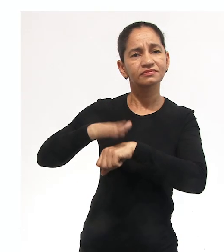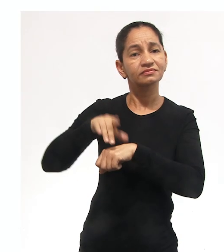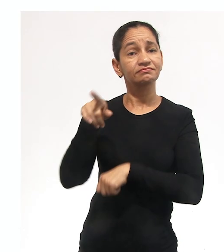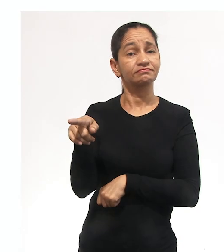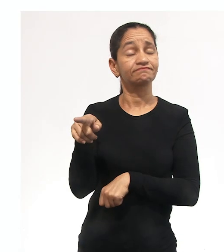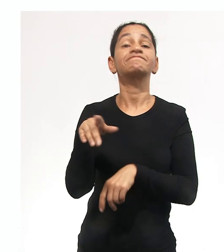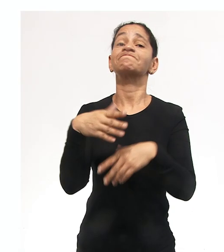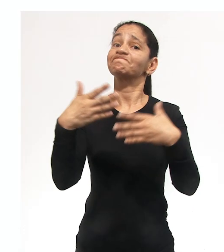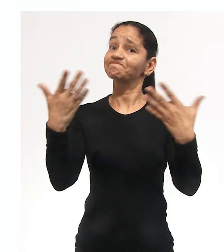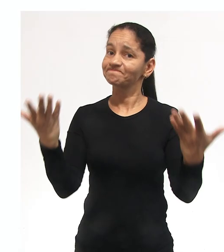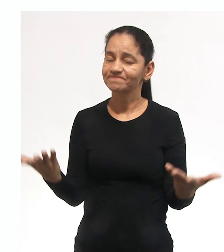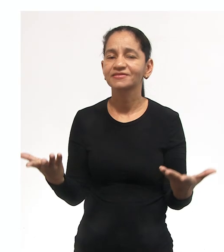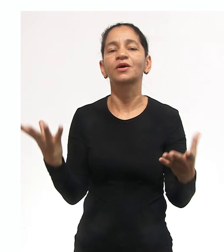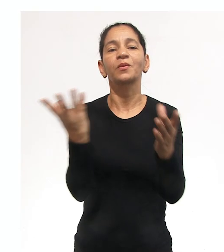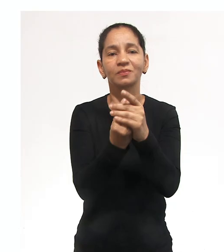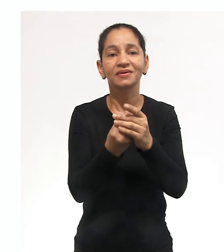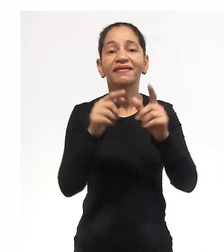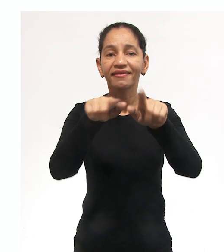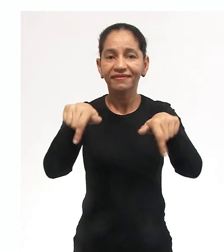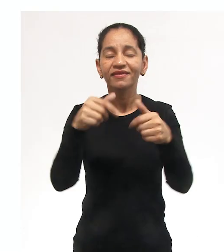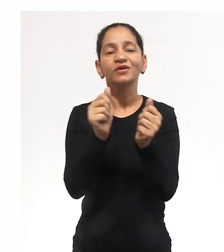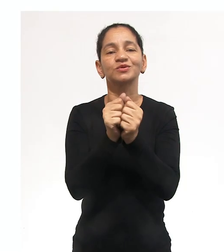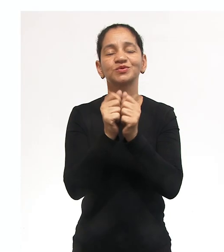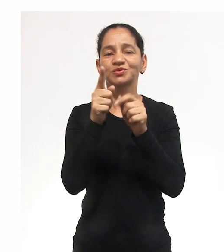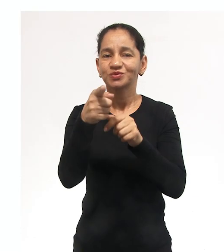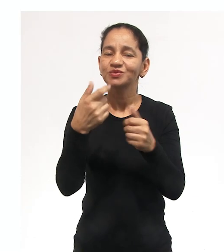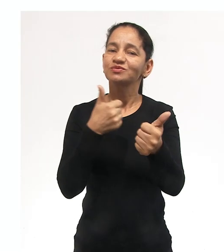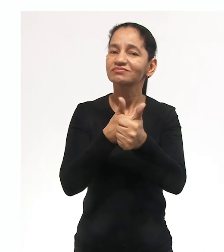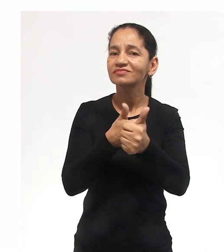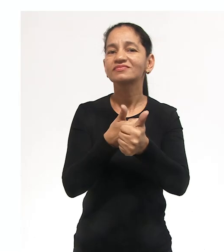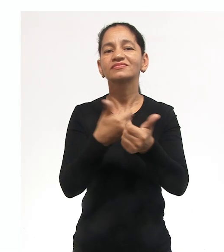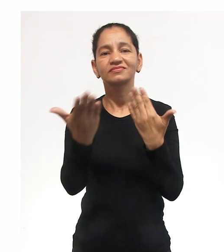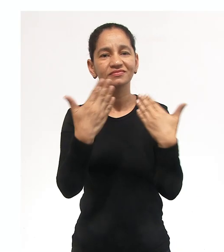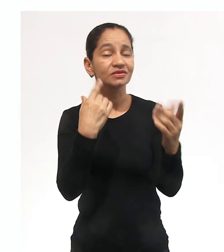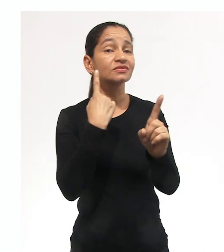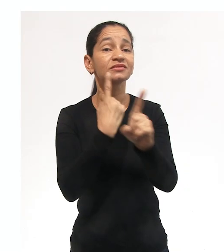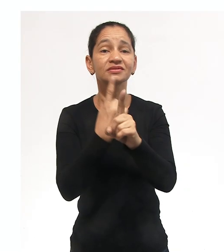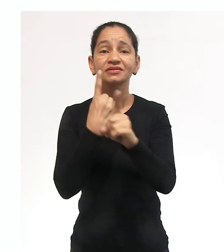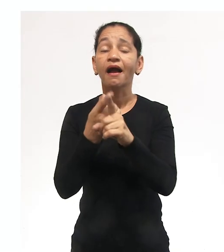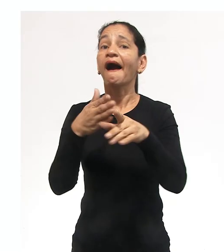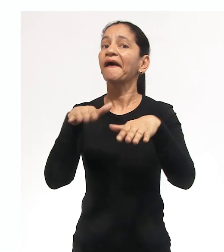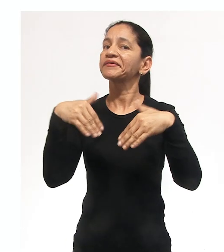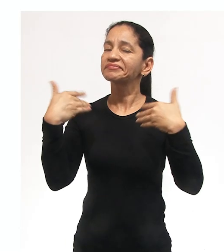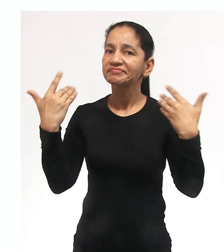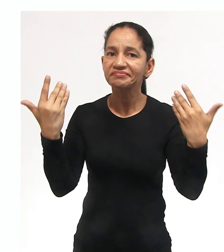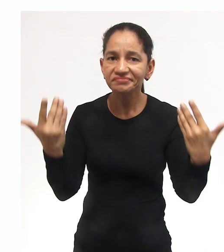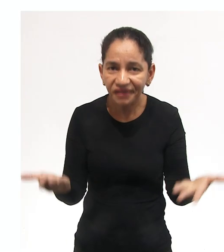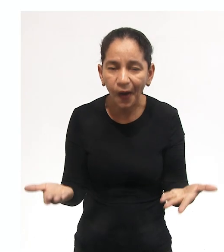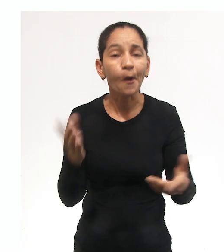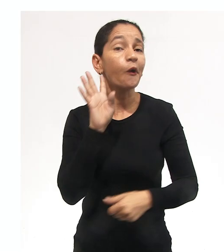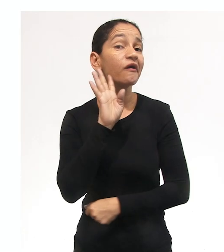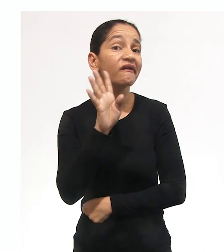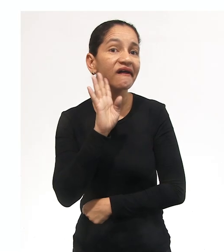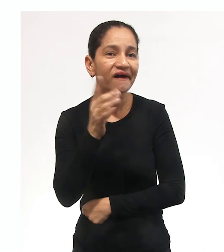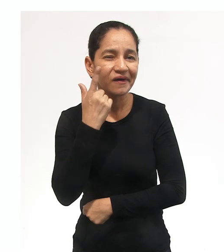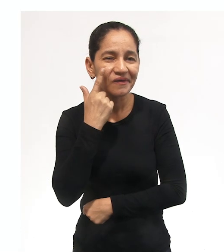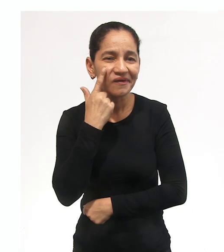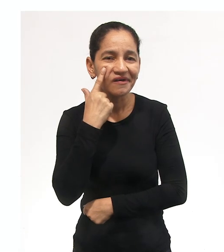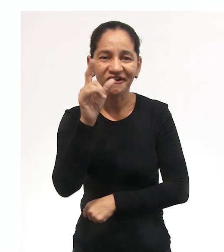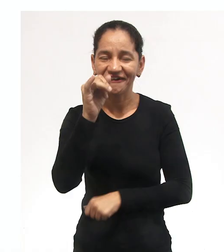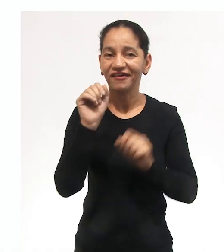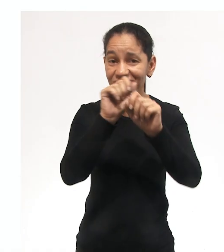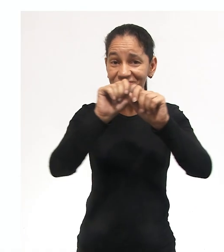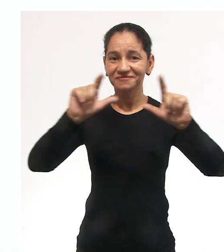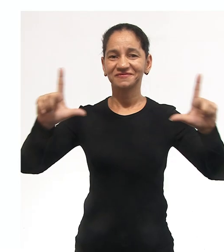realizada? Então, são essas questões que nós trabalharemos na sala de aula junto com vocês no nosso encontro. E aí, gente, olha só